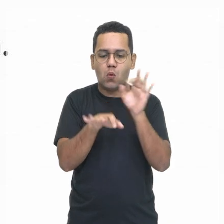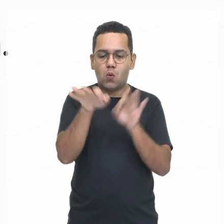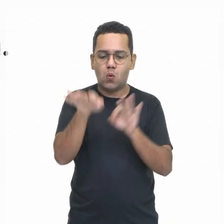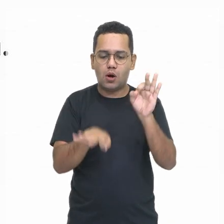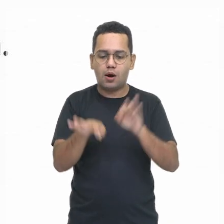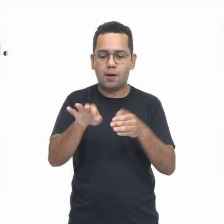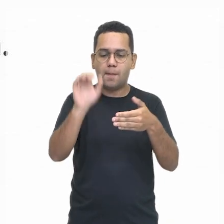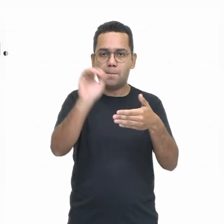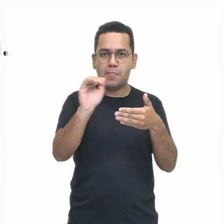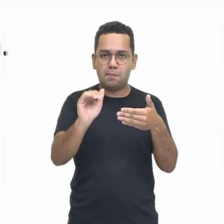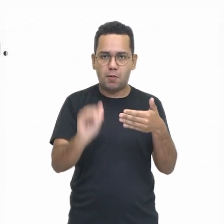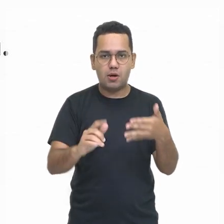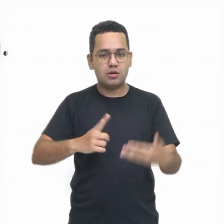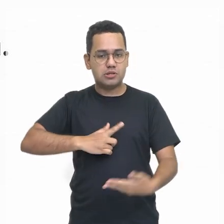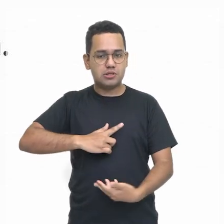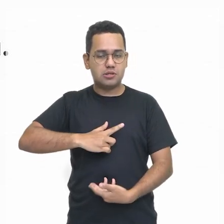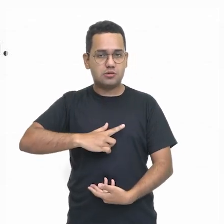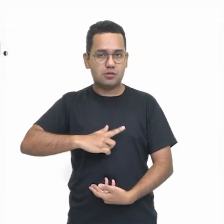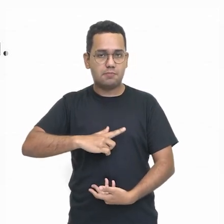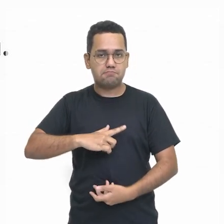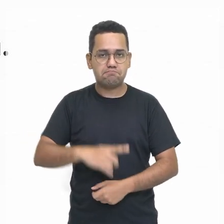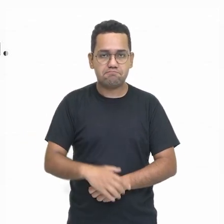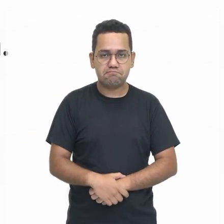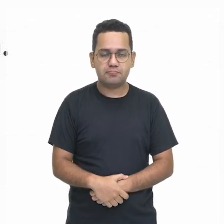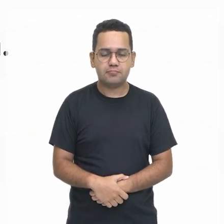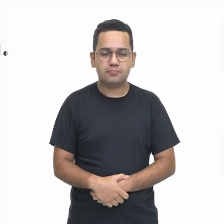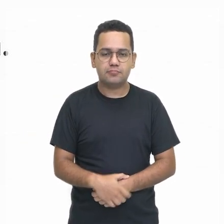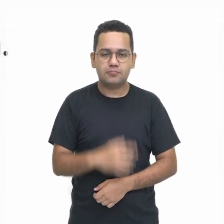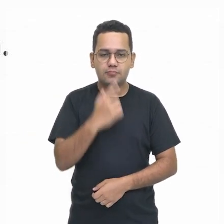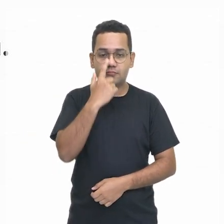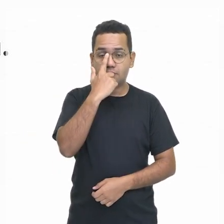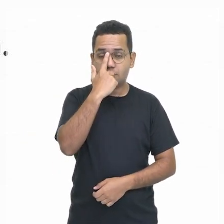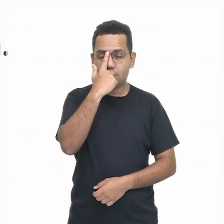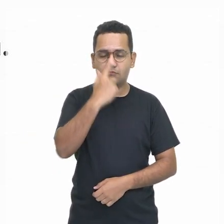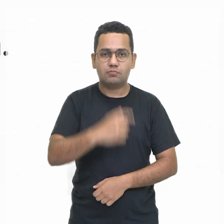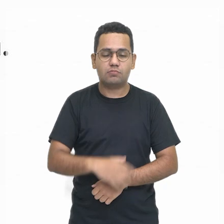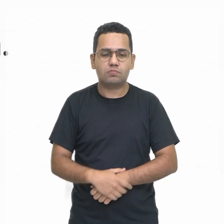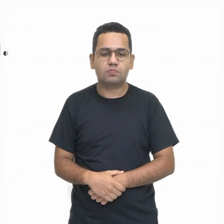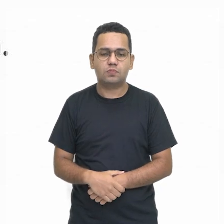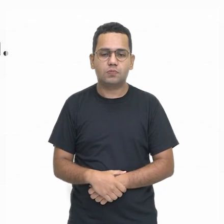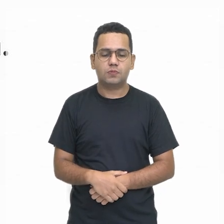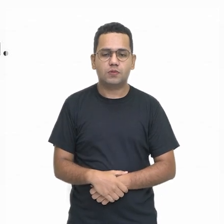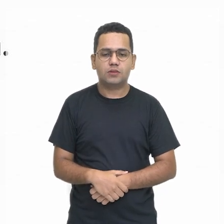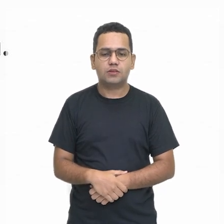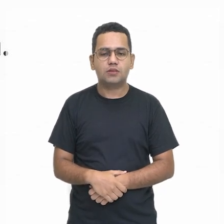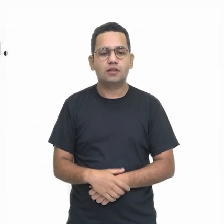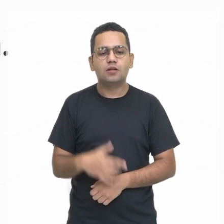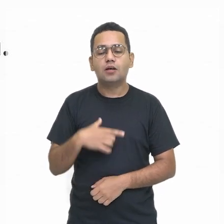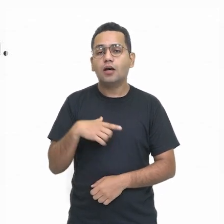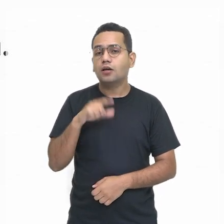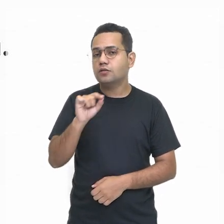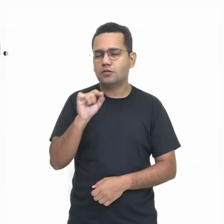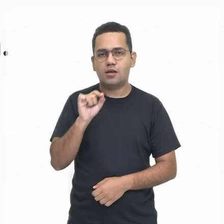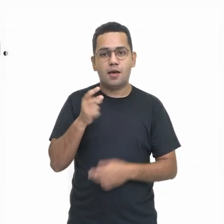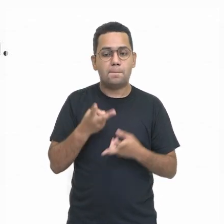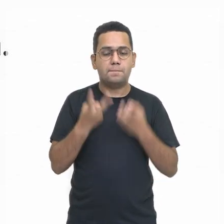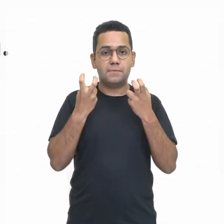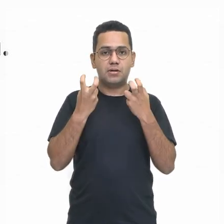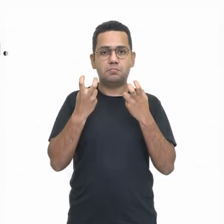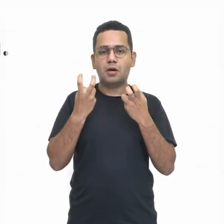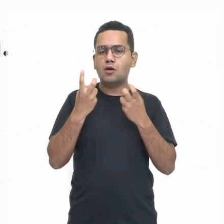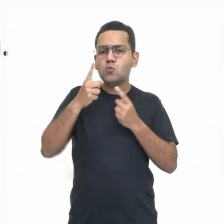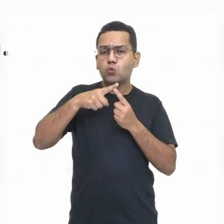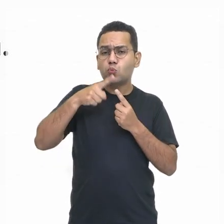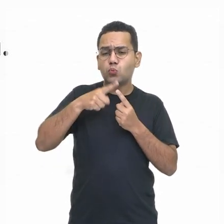alimentar ou desta cadeia trófica, tá? Que é determinada pelo tipo de alimento e